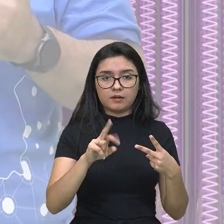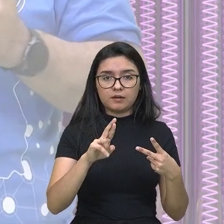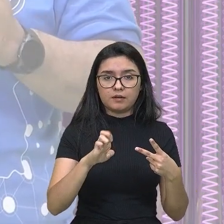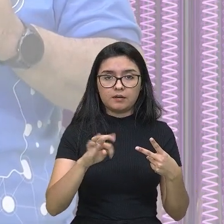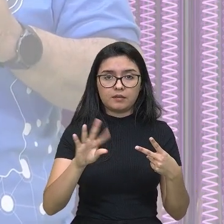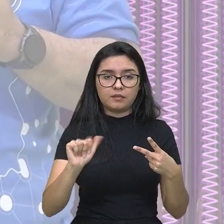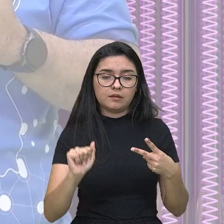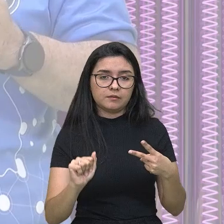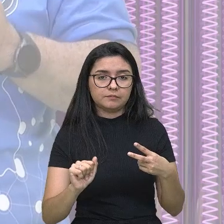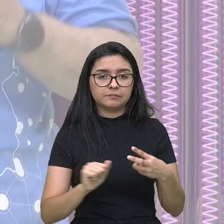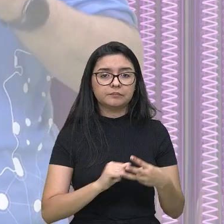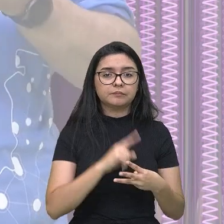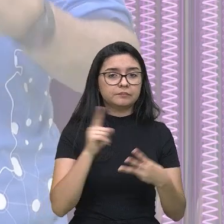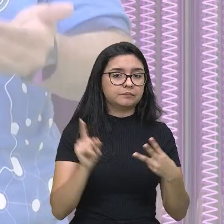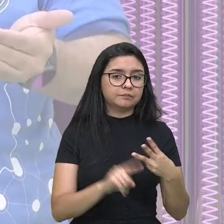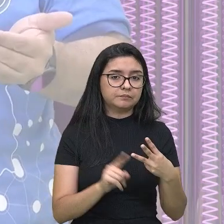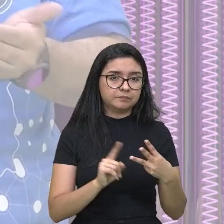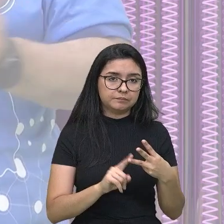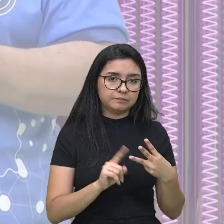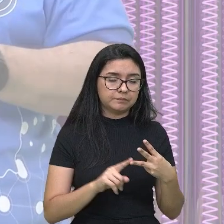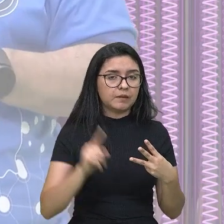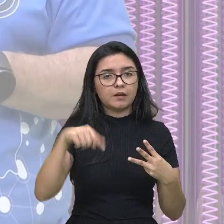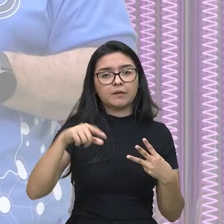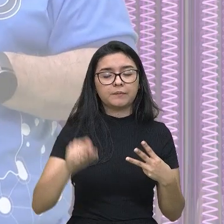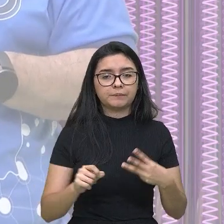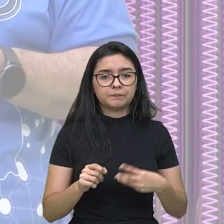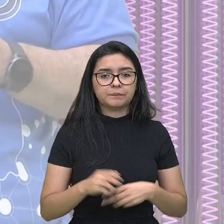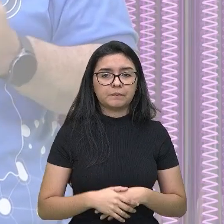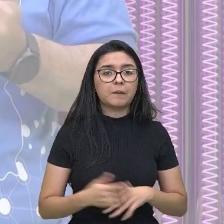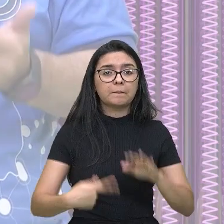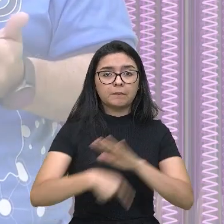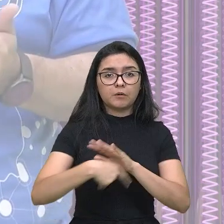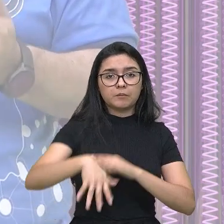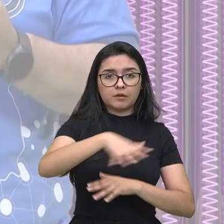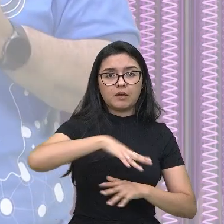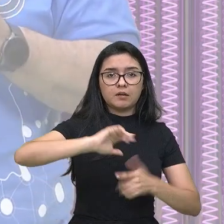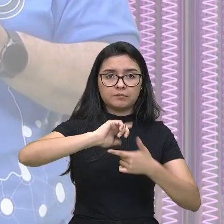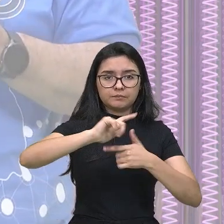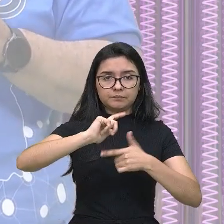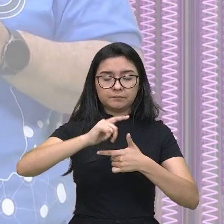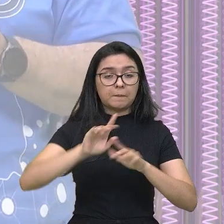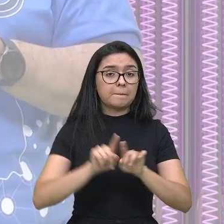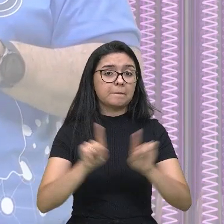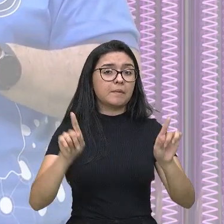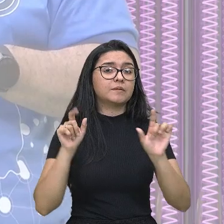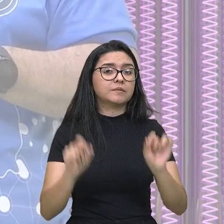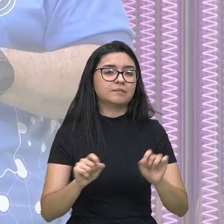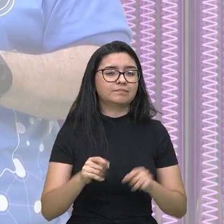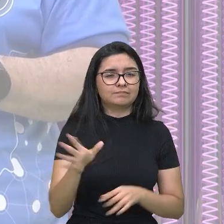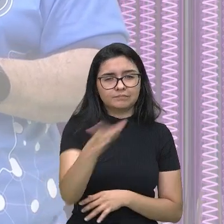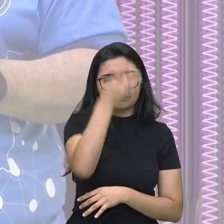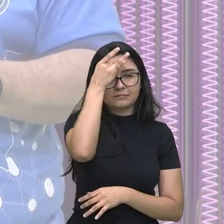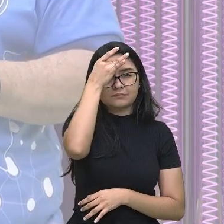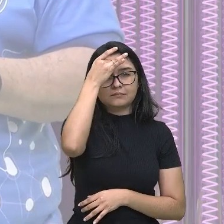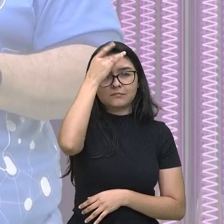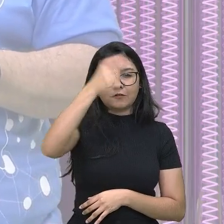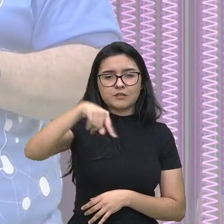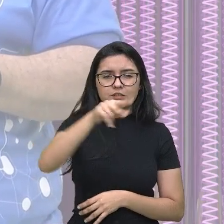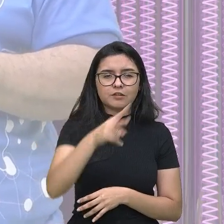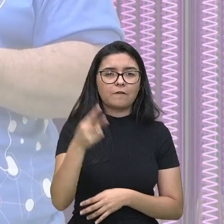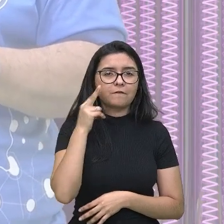reta. Outra noção primitiva, né, da geometria é a reta. Porém, olha, marca bem o que você está